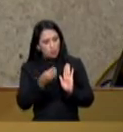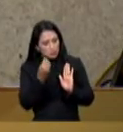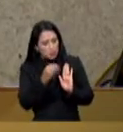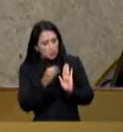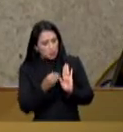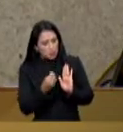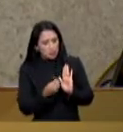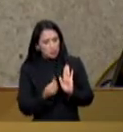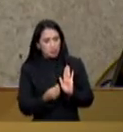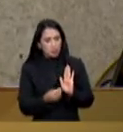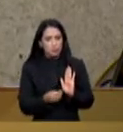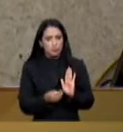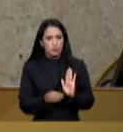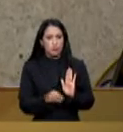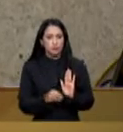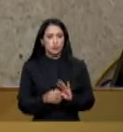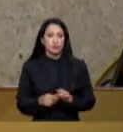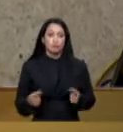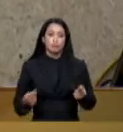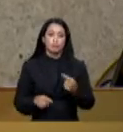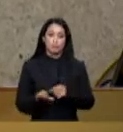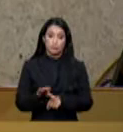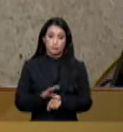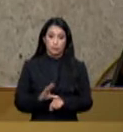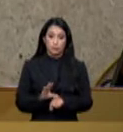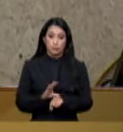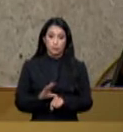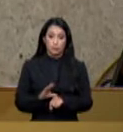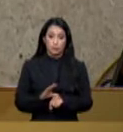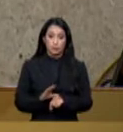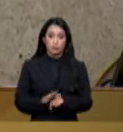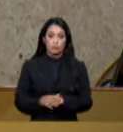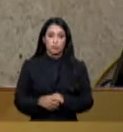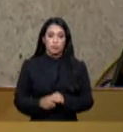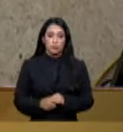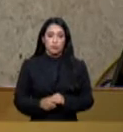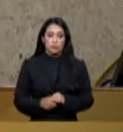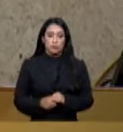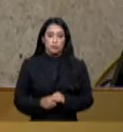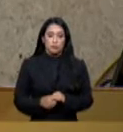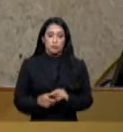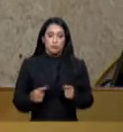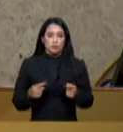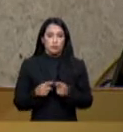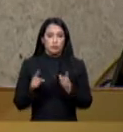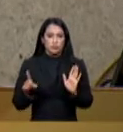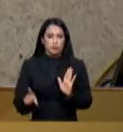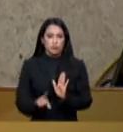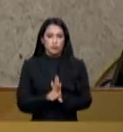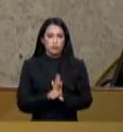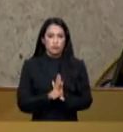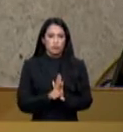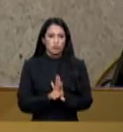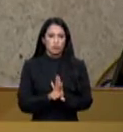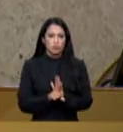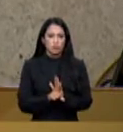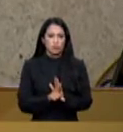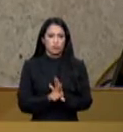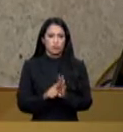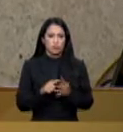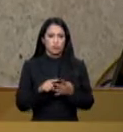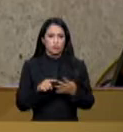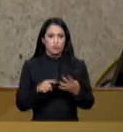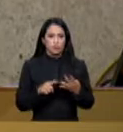especificação dos dispositivos inconstitucionais. Quanto à legitimação de causa ativa, as